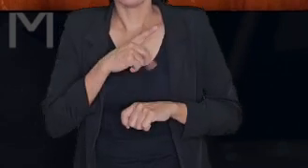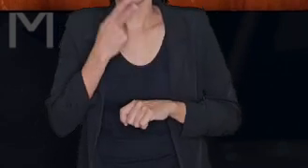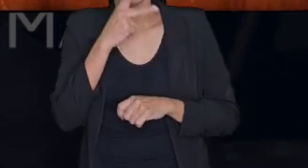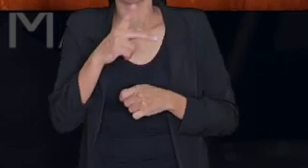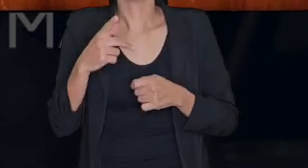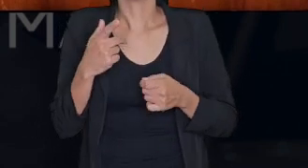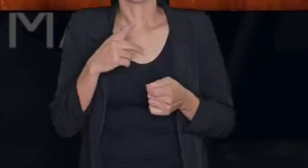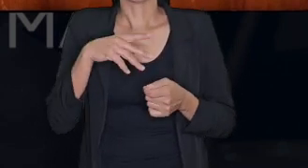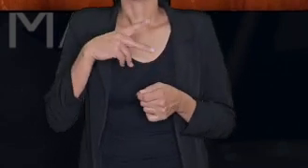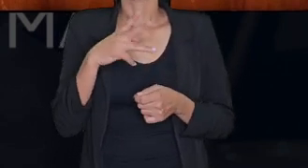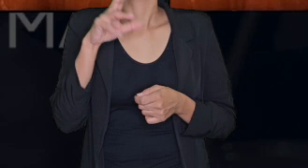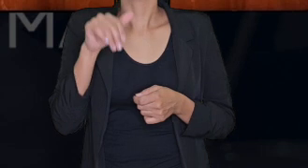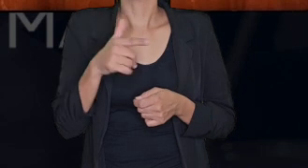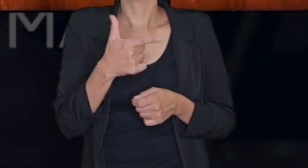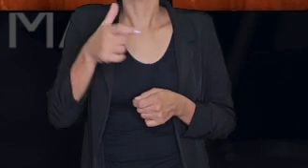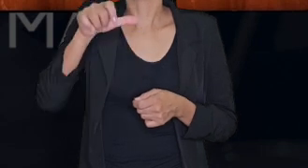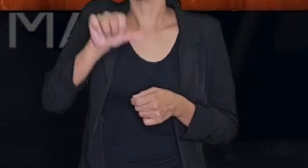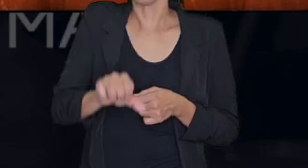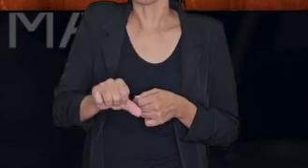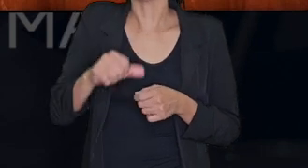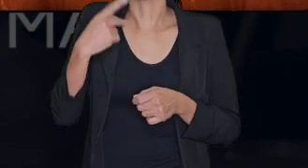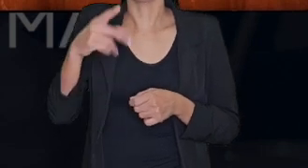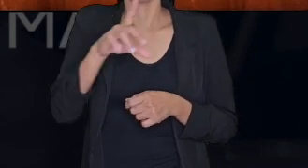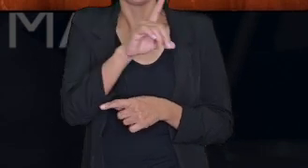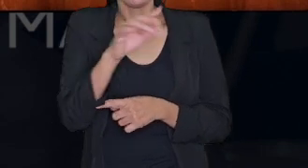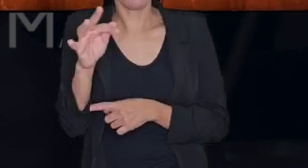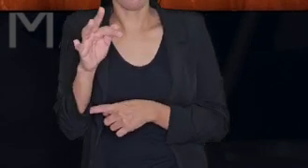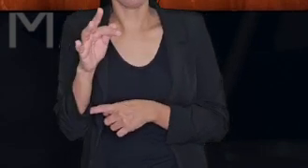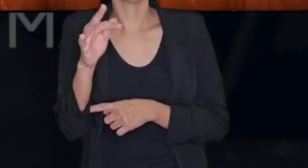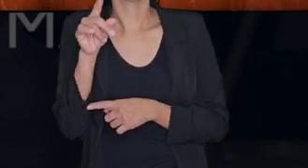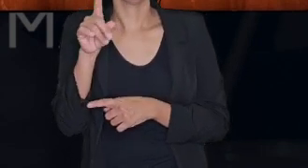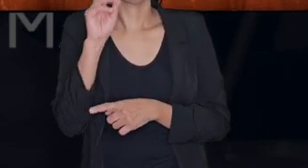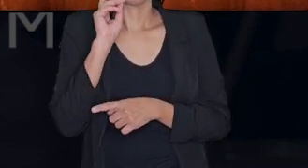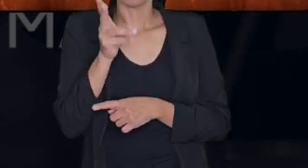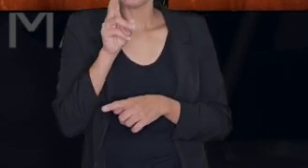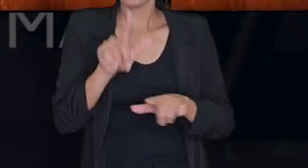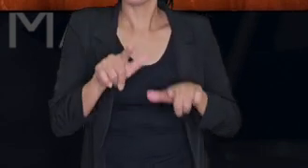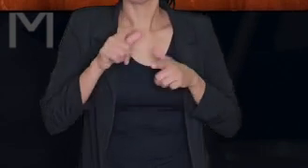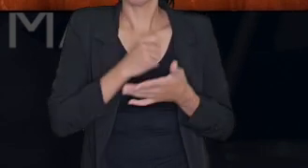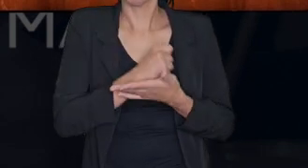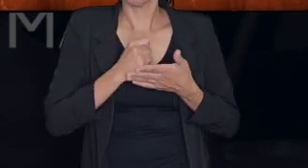testamento, é possível o interessado, isso eu estou falando do provimento 29 de 2018, lá do DF,